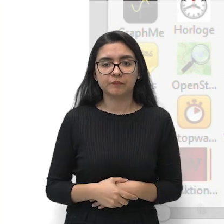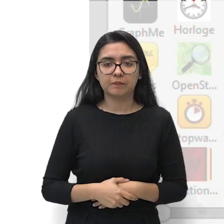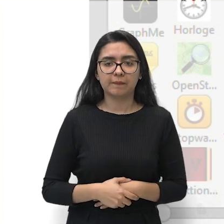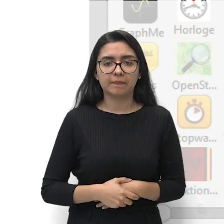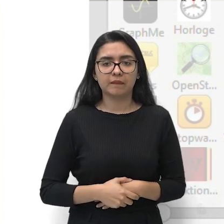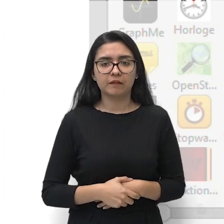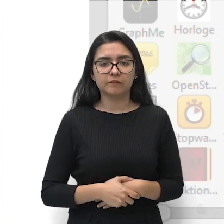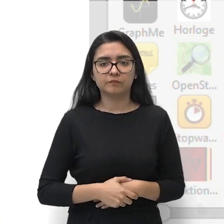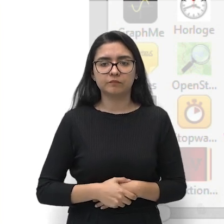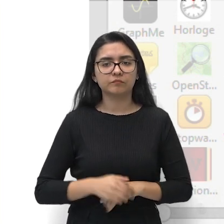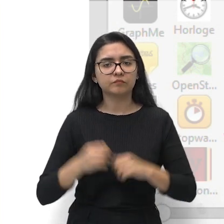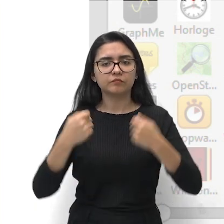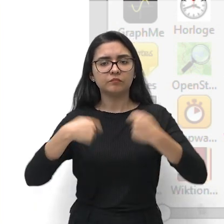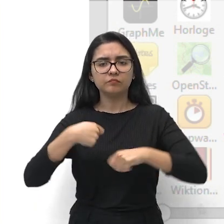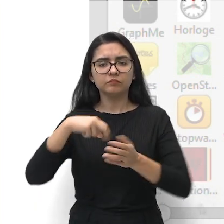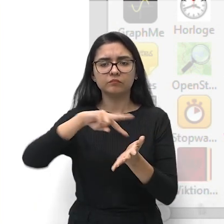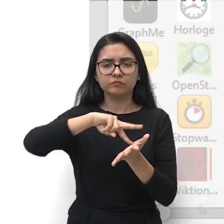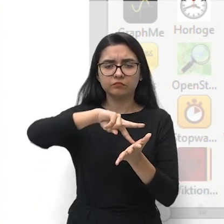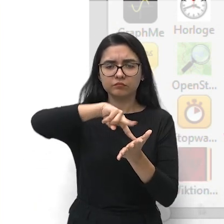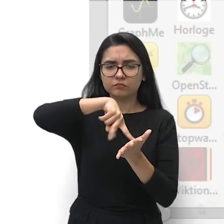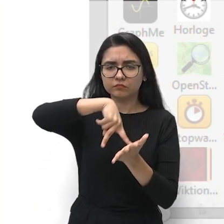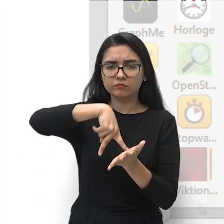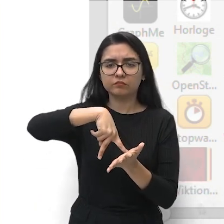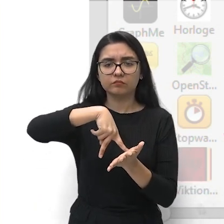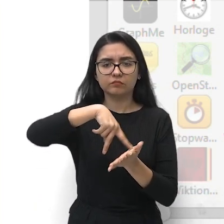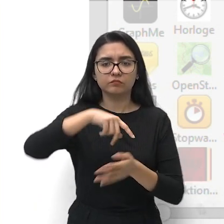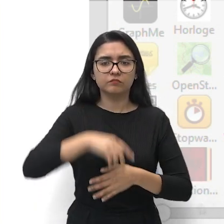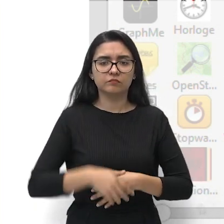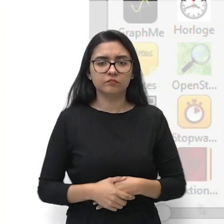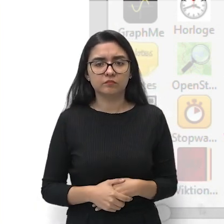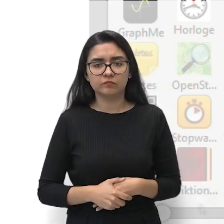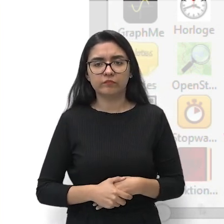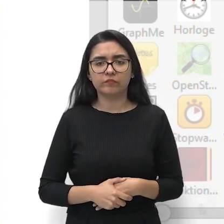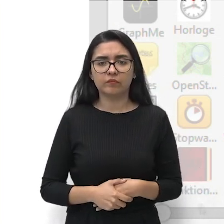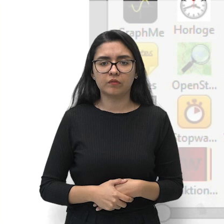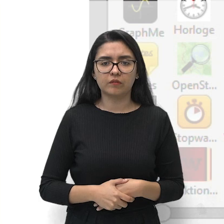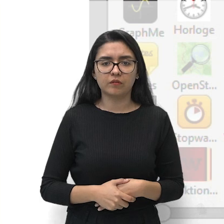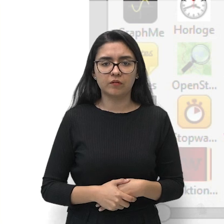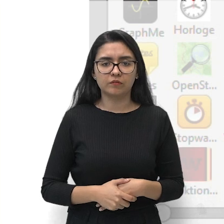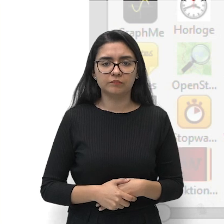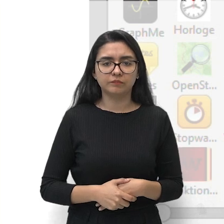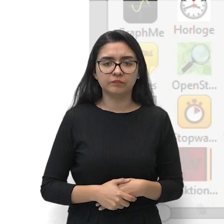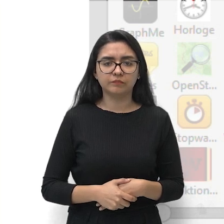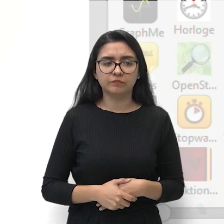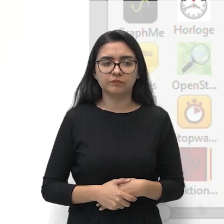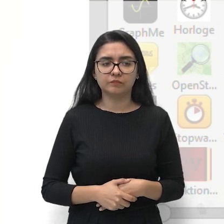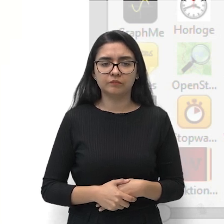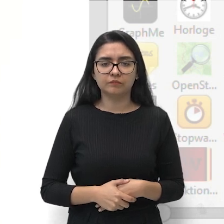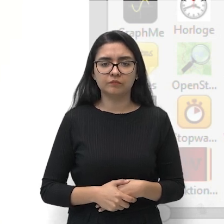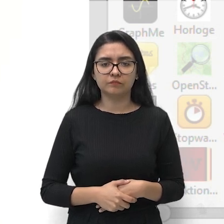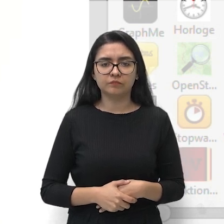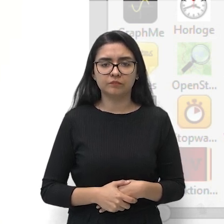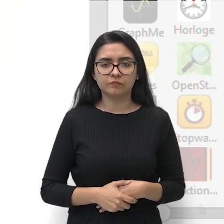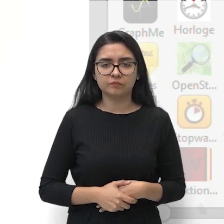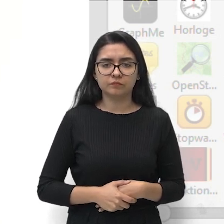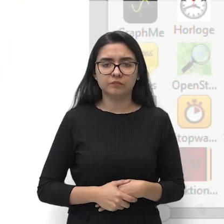ser muito grande, certo? Pode ser aqui, no caso aqui, uma abertura de modo que